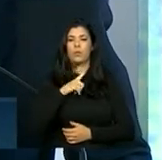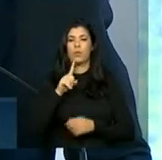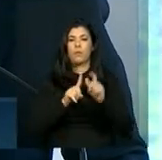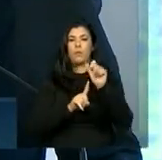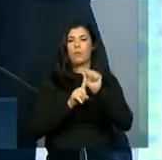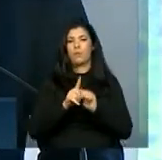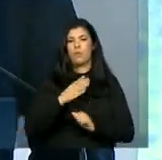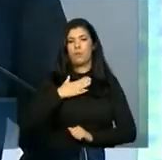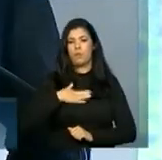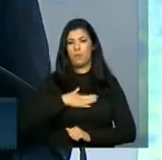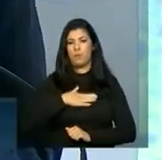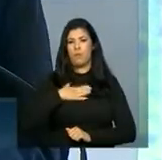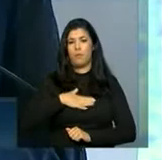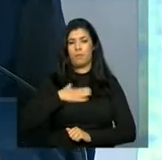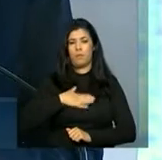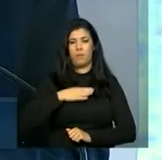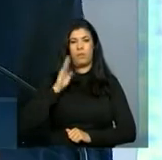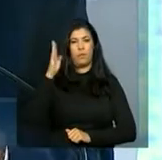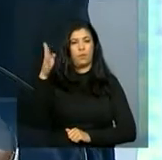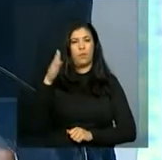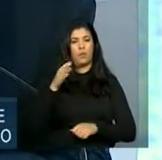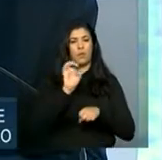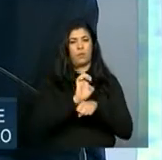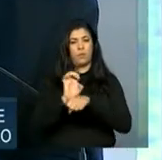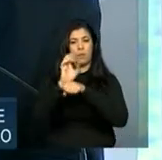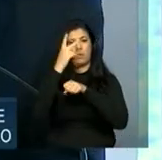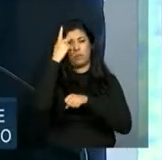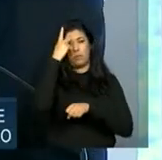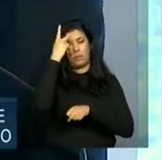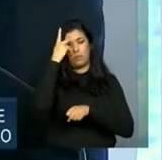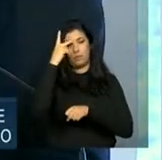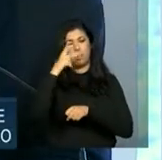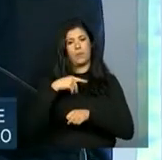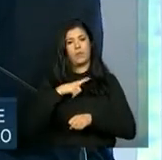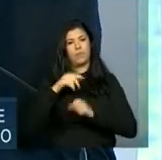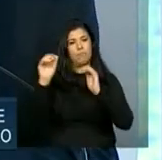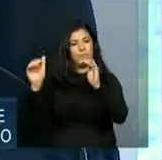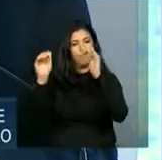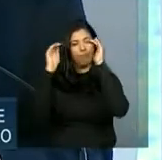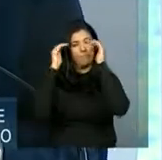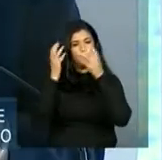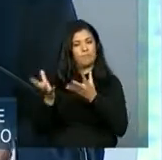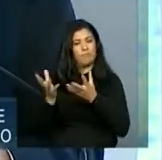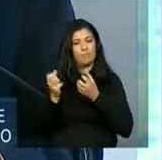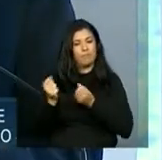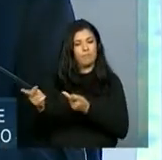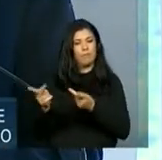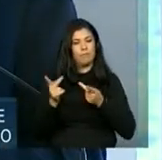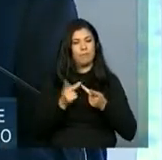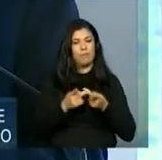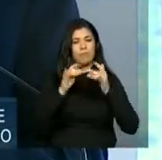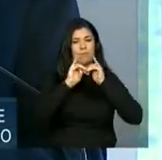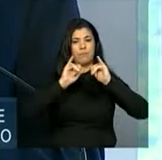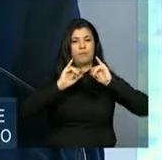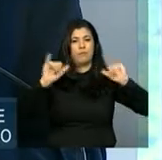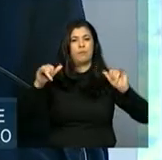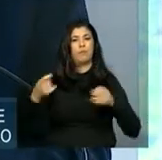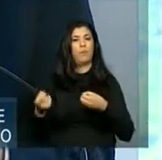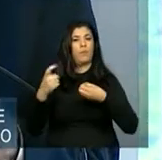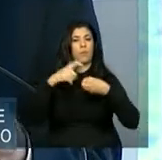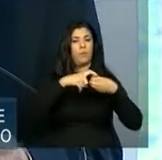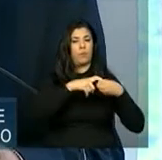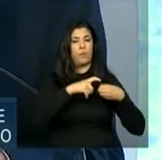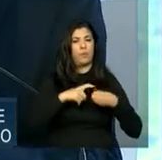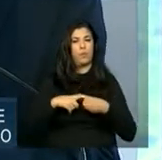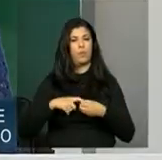agosto em São Paulo temos a honra de recebê-la lançando uma grande parceria